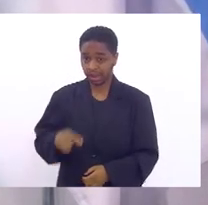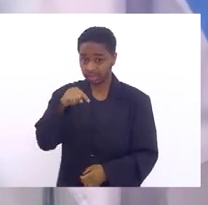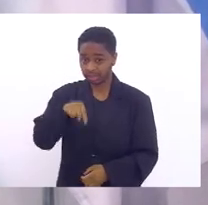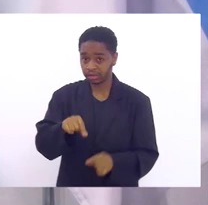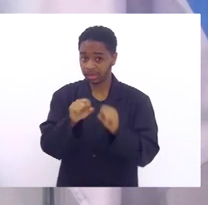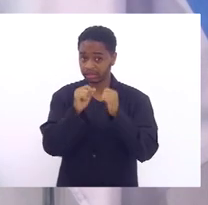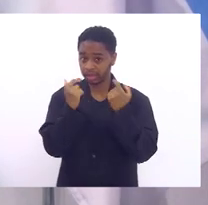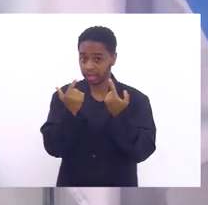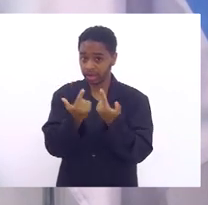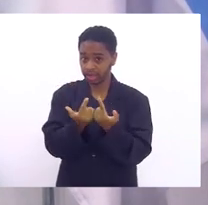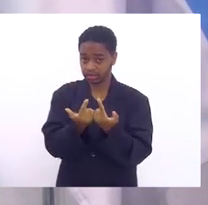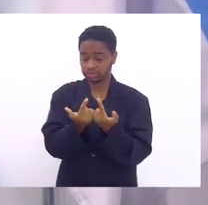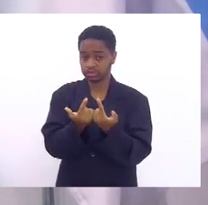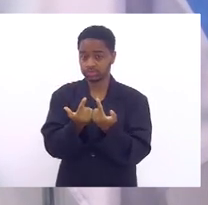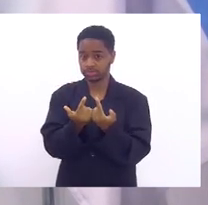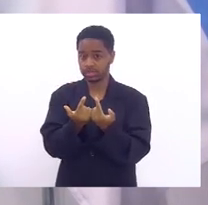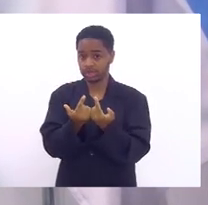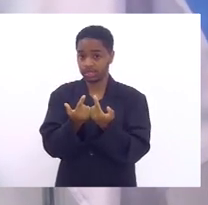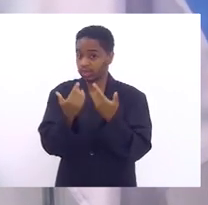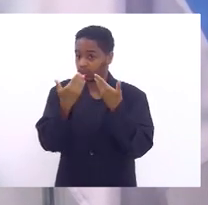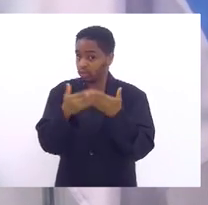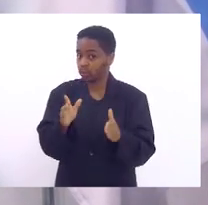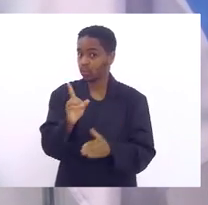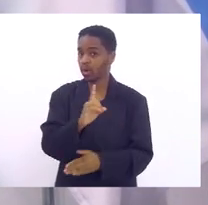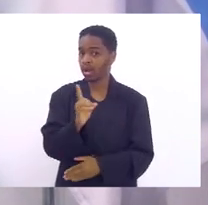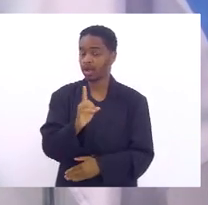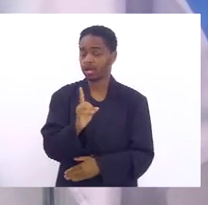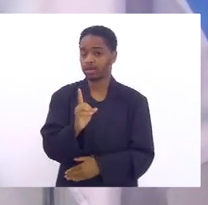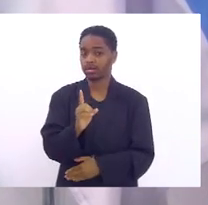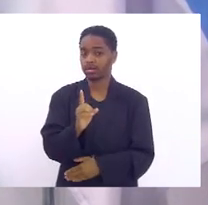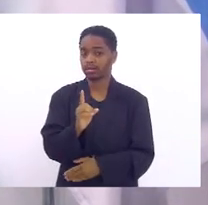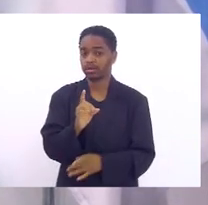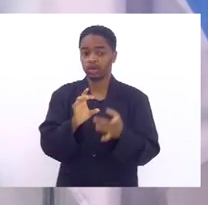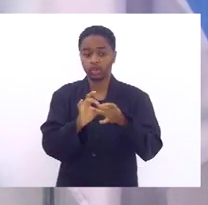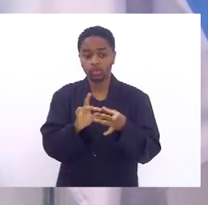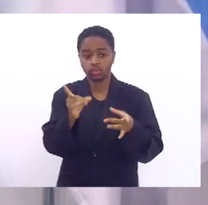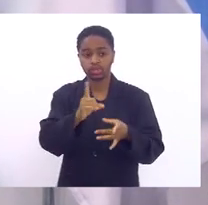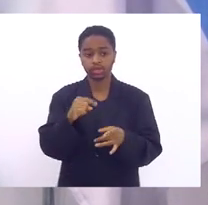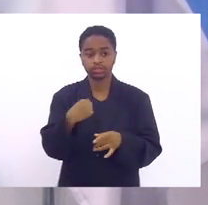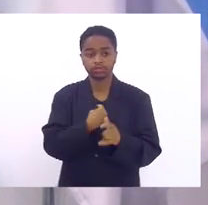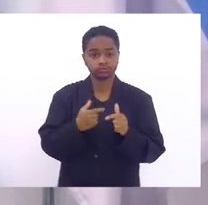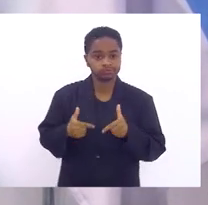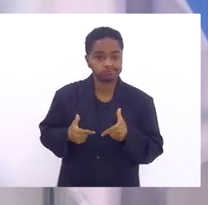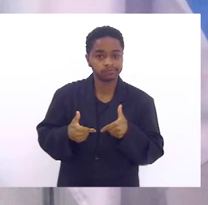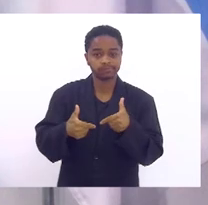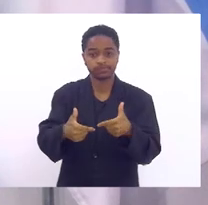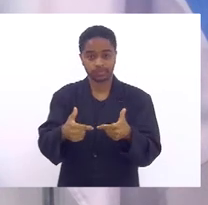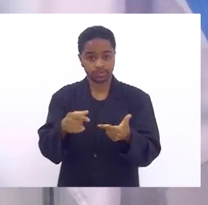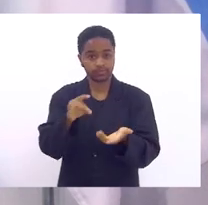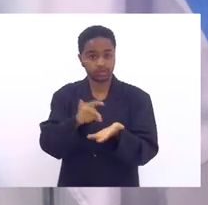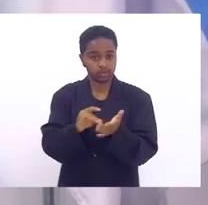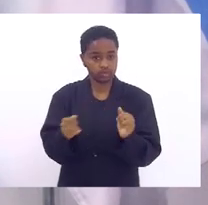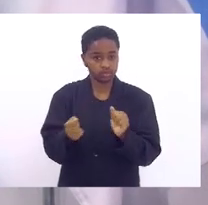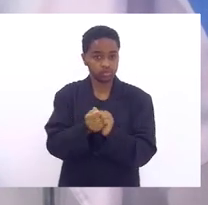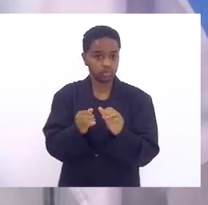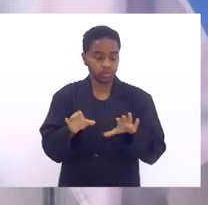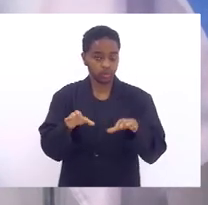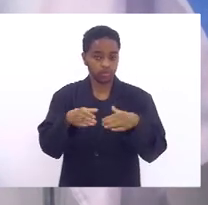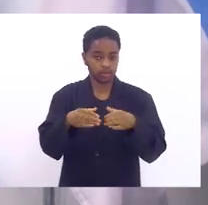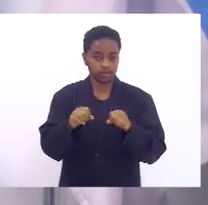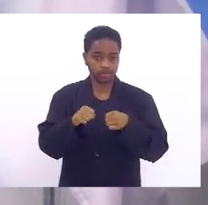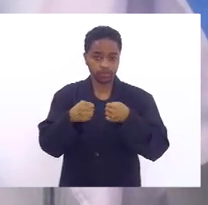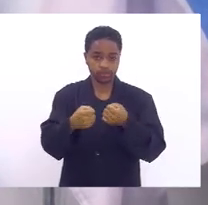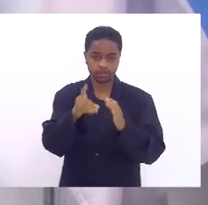a a abrir portas para que a gente pudesse chegar onde chegamos com esta comissão de defesa dos direitos da